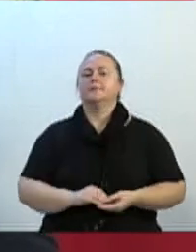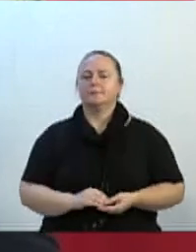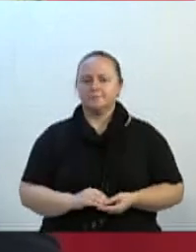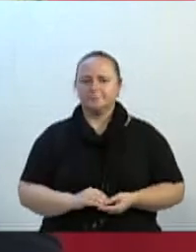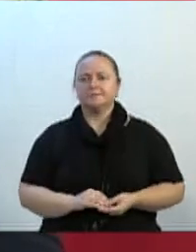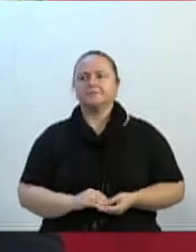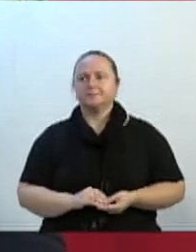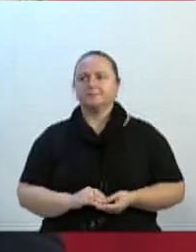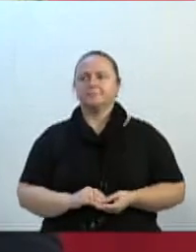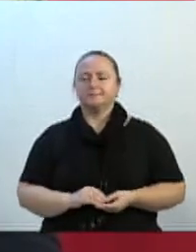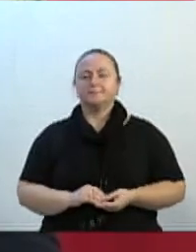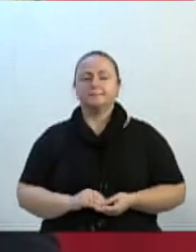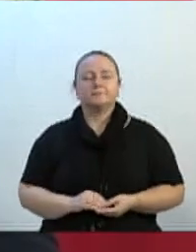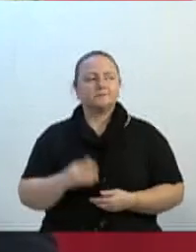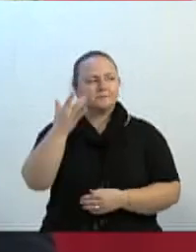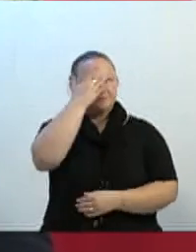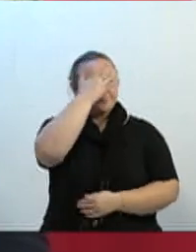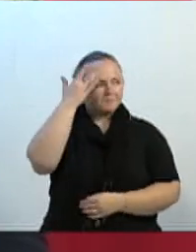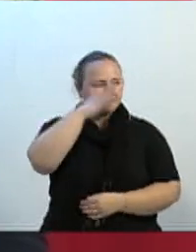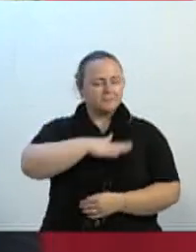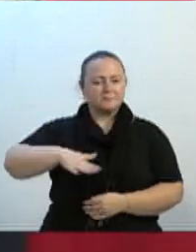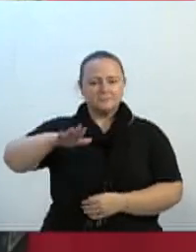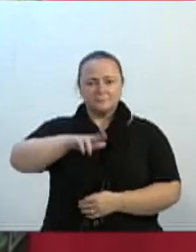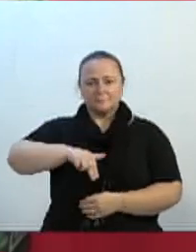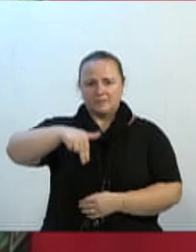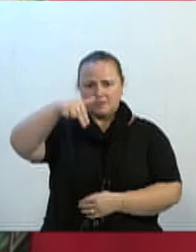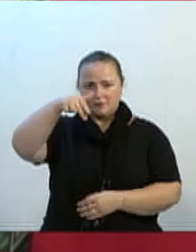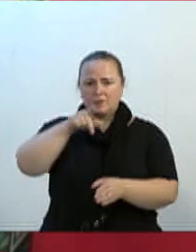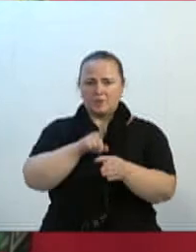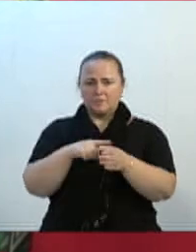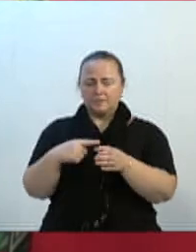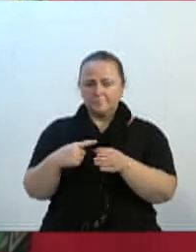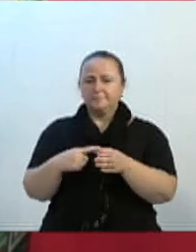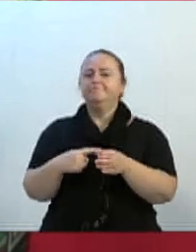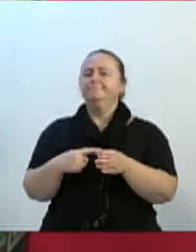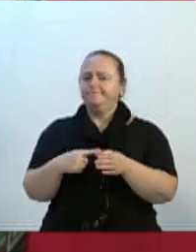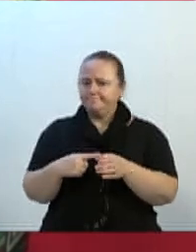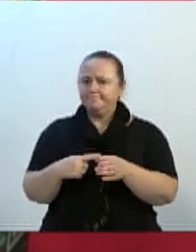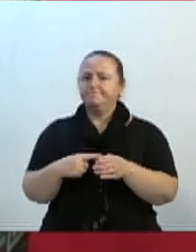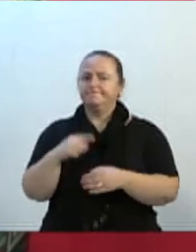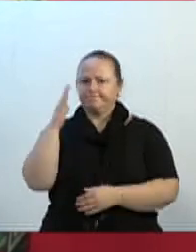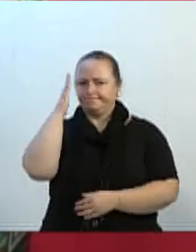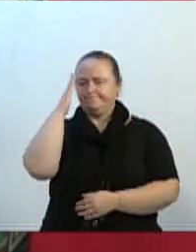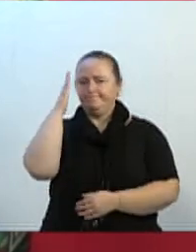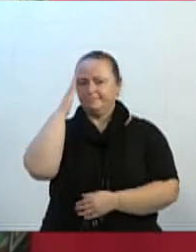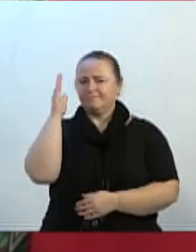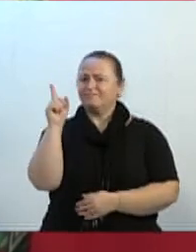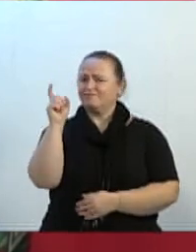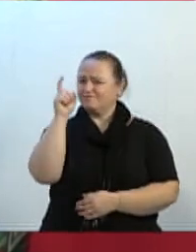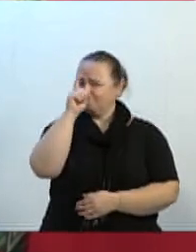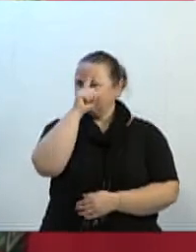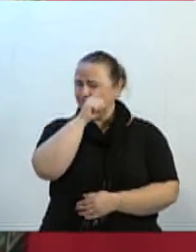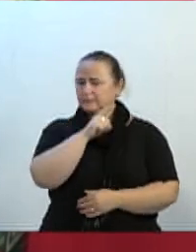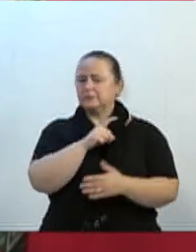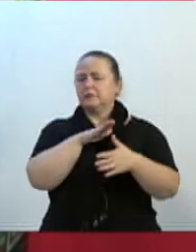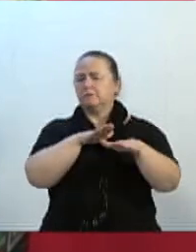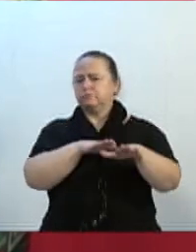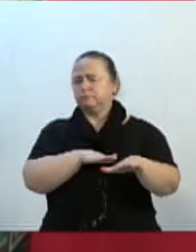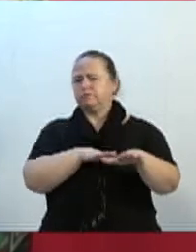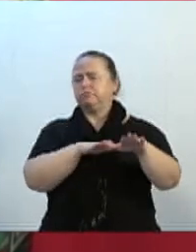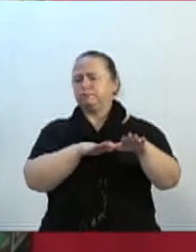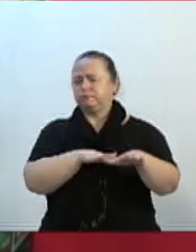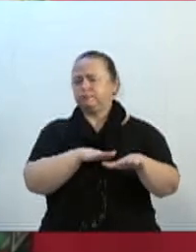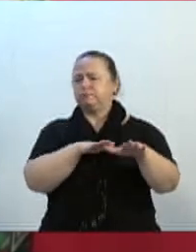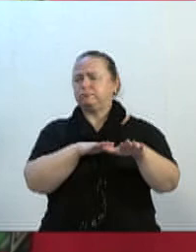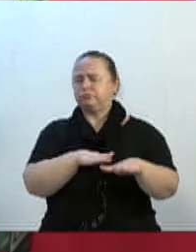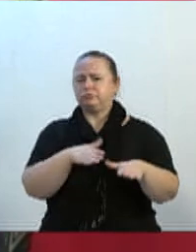nossos munícipes da região norte da cidade sabem a dificuldade que é transitar na Pedro Zimmermann, a dificuldade